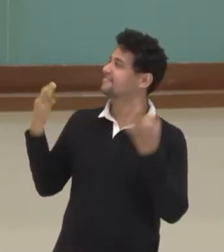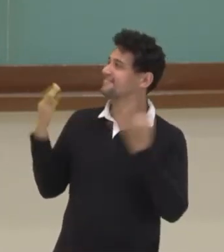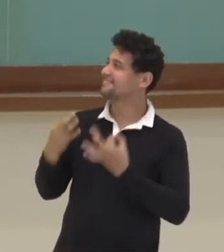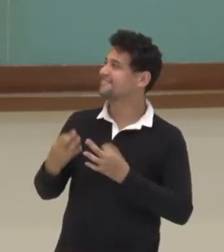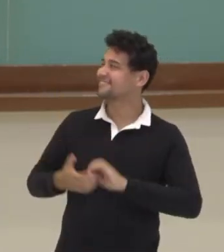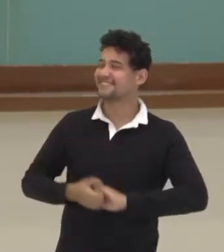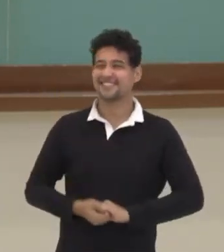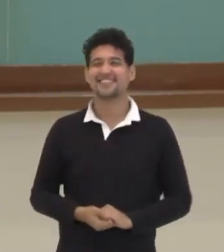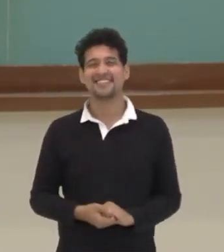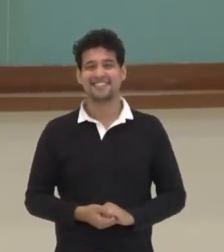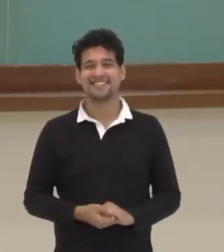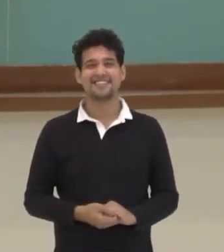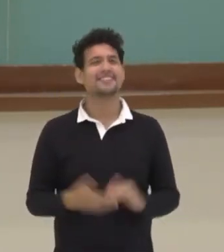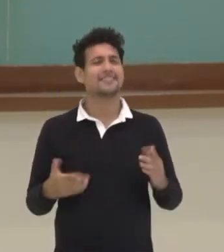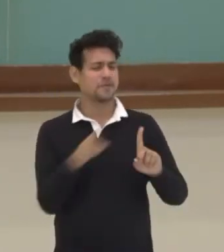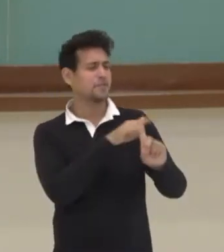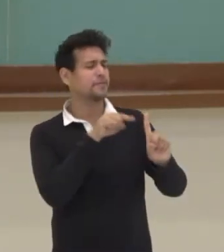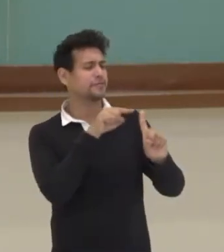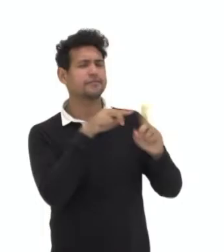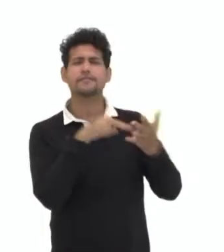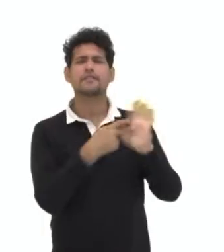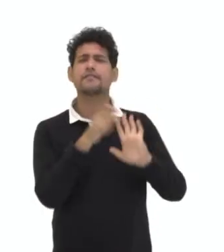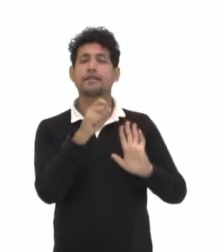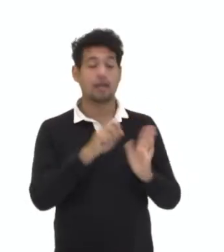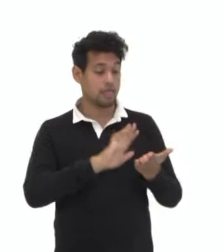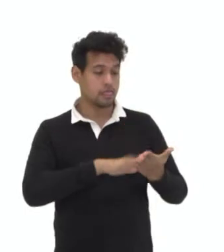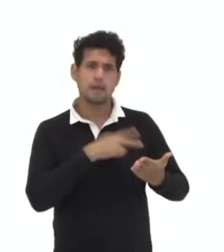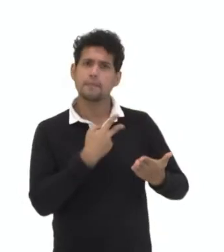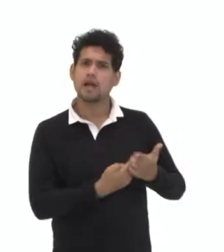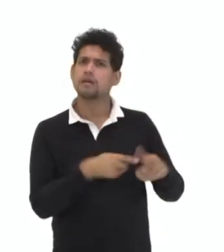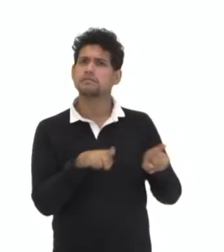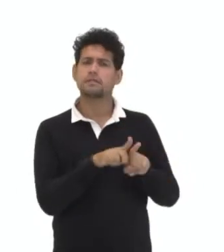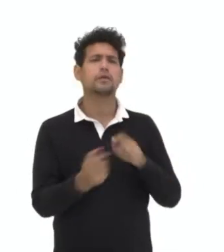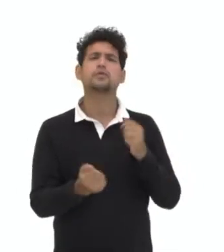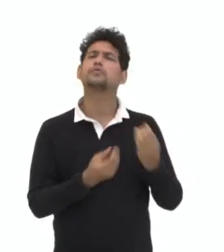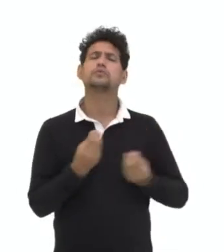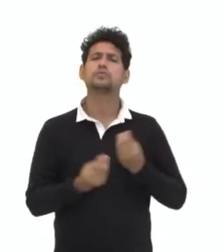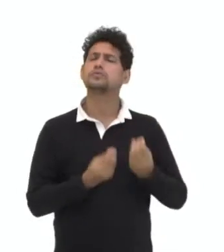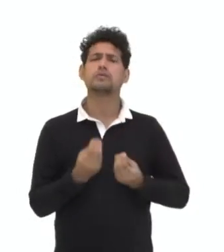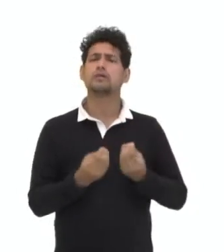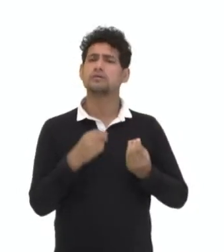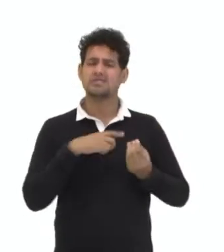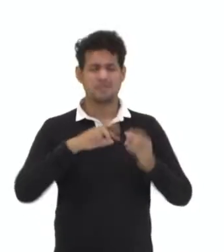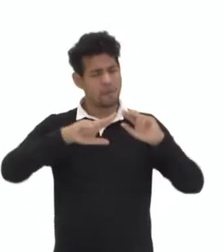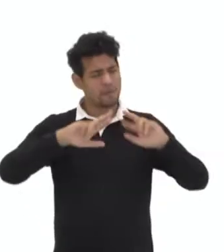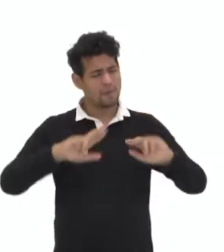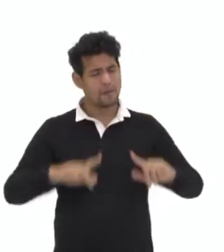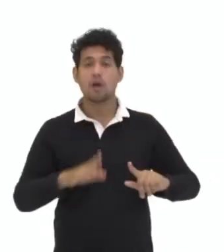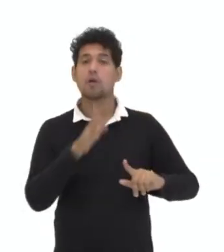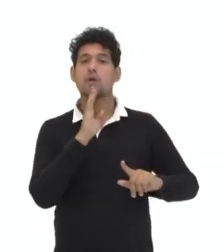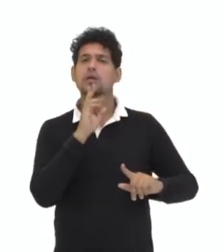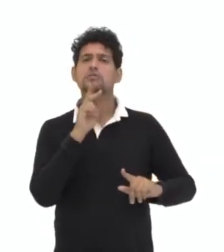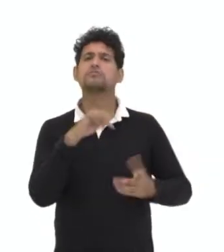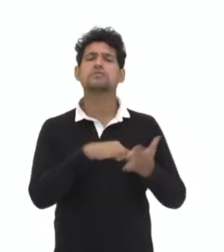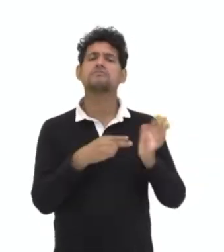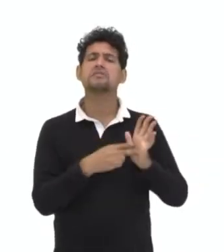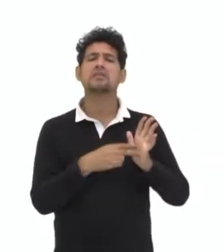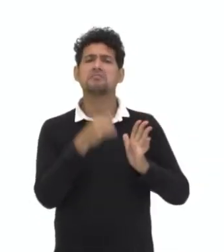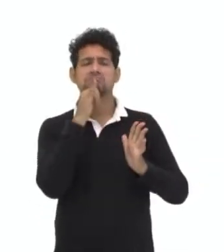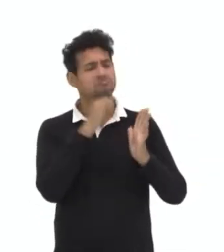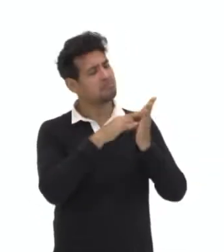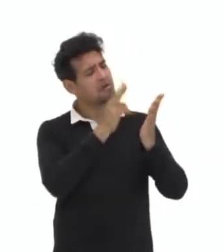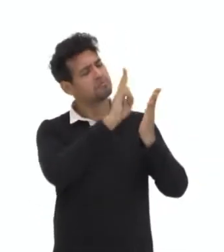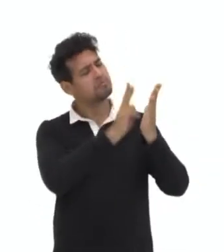aí? Objetivos: interpretar com auxílio de material gráfico diverso, reconhecer o efeito de sentido